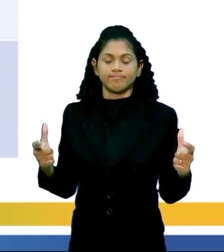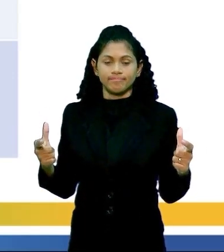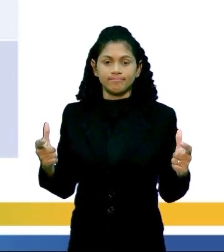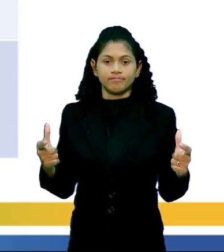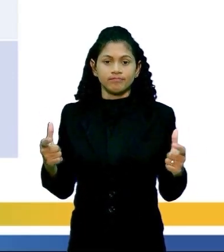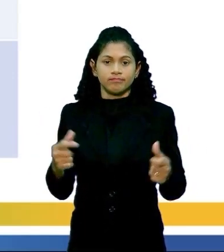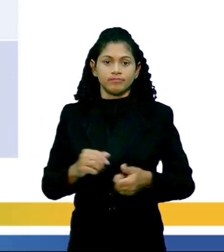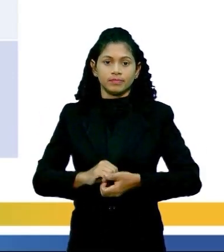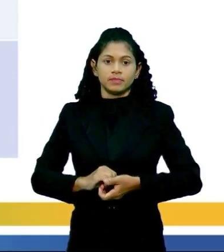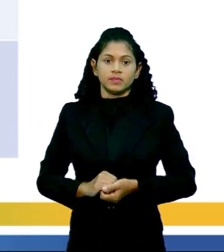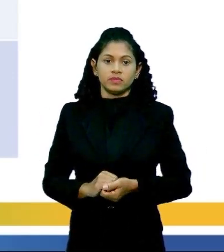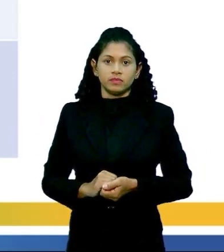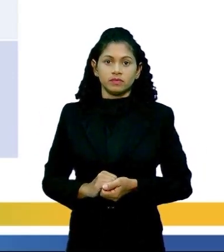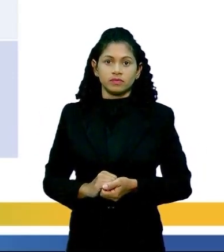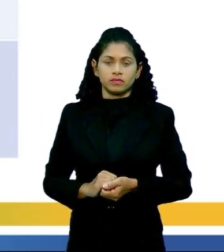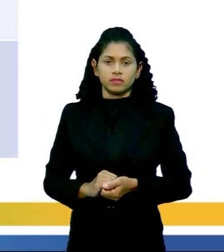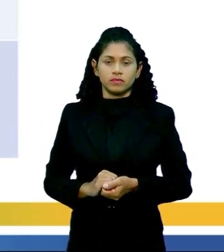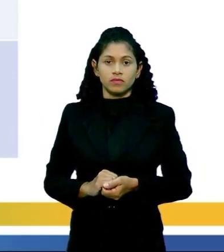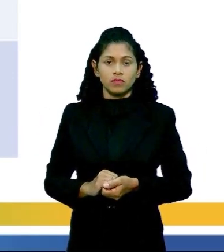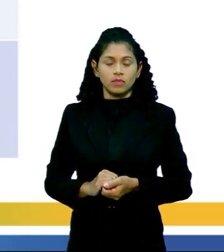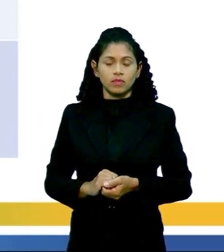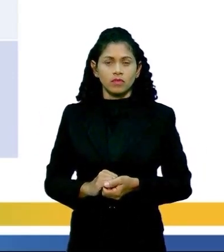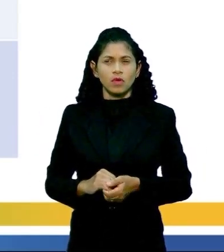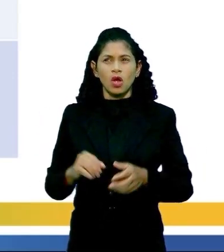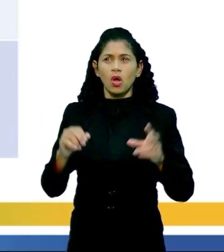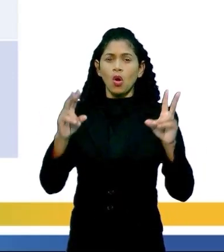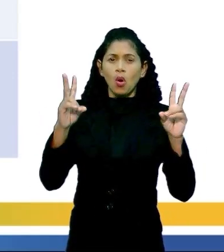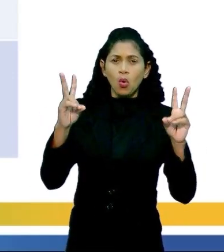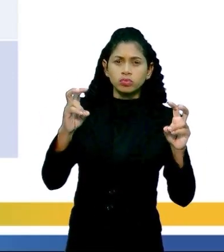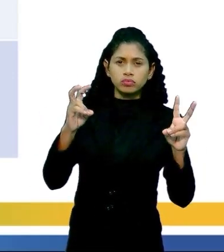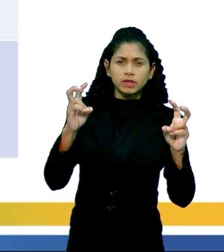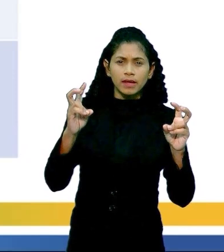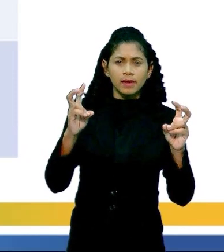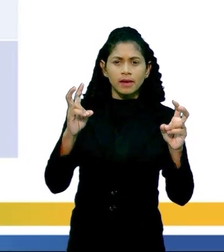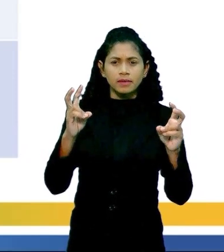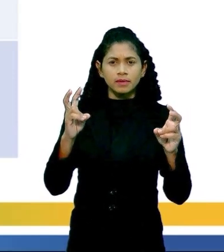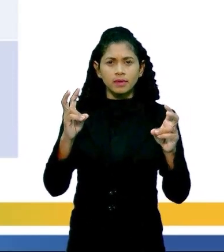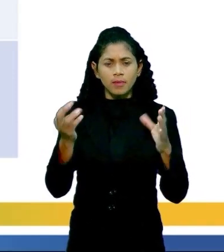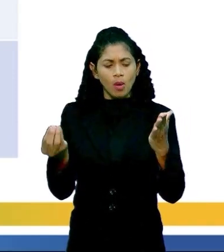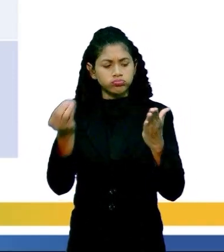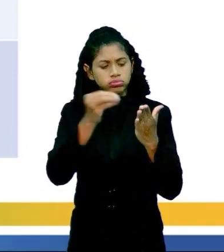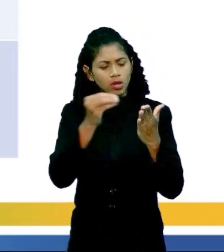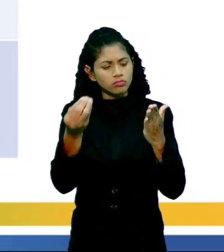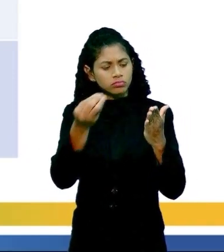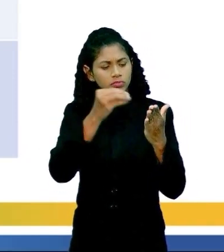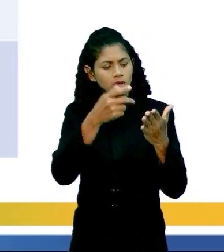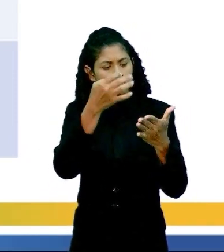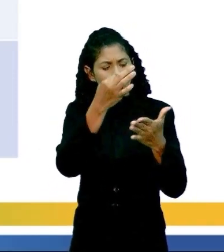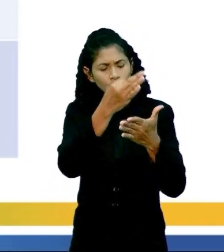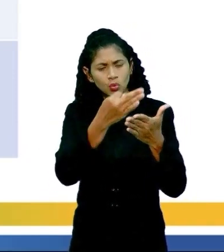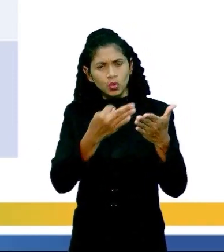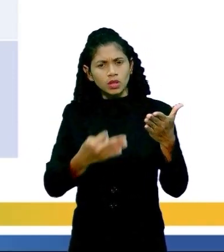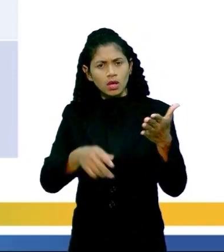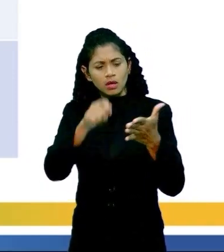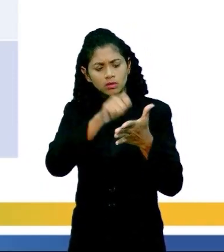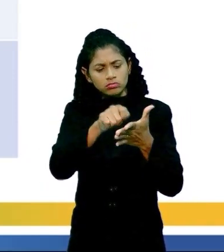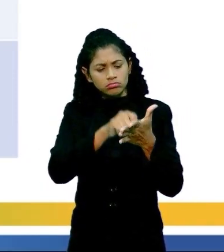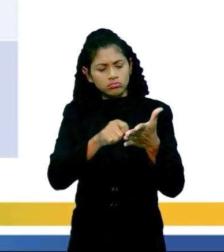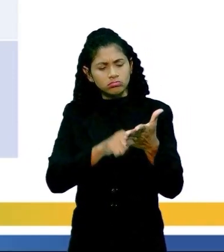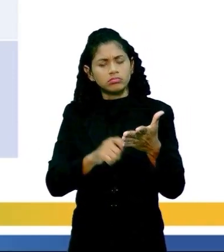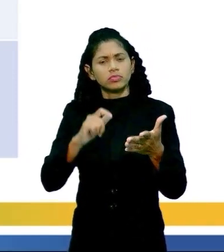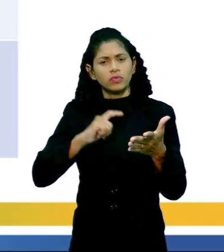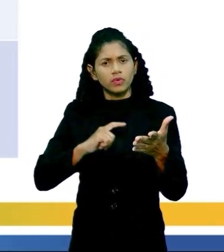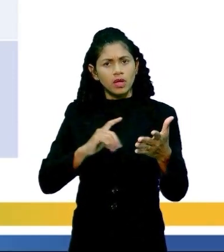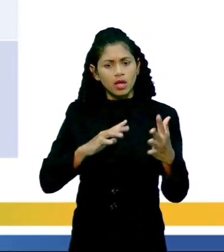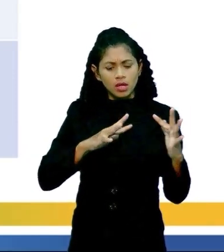né, dentro de todo o texto, introdução, desenvolvimento e conclusão. Ou seja, há um casamento, né,